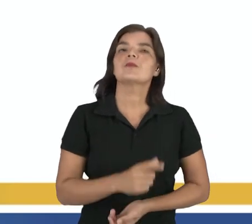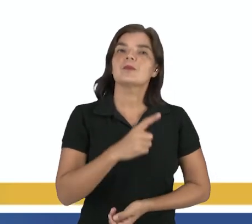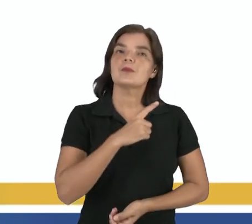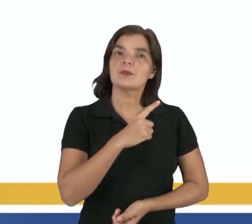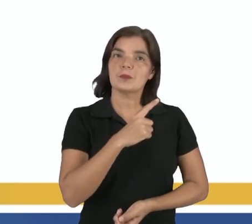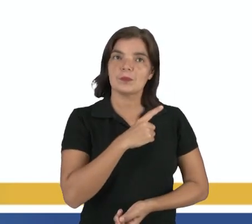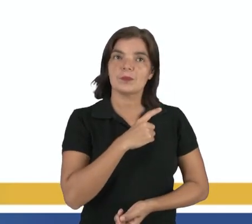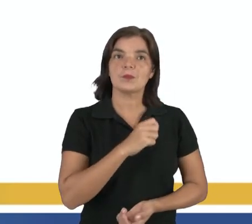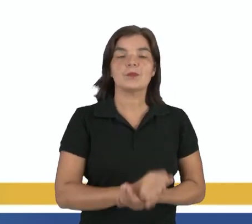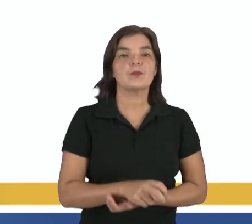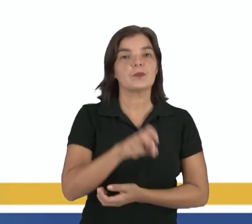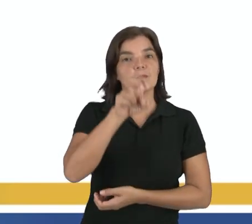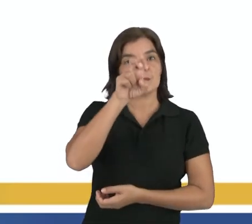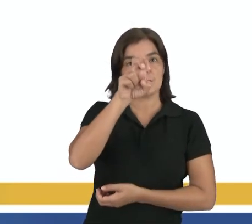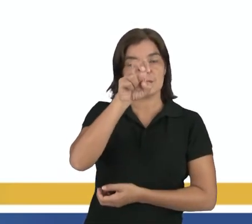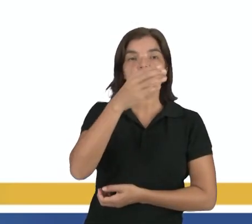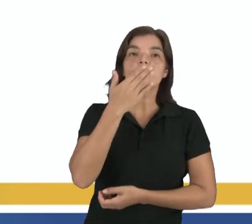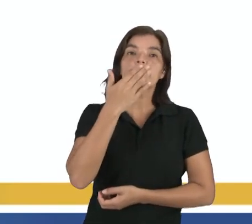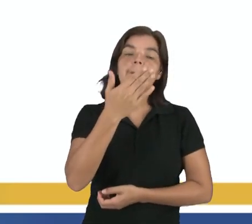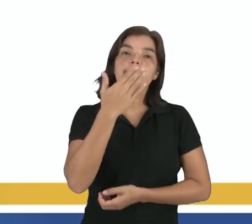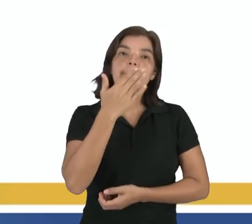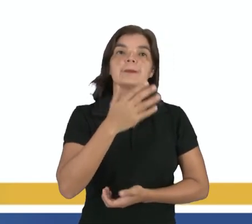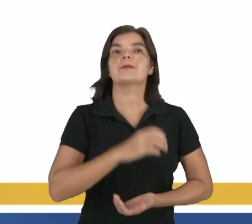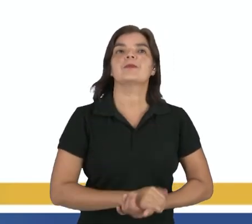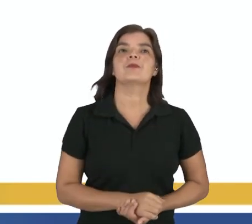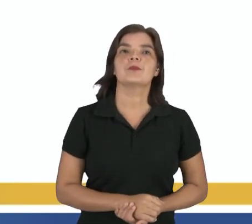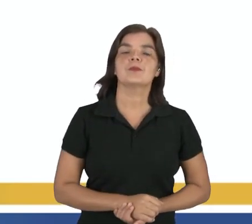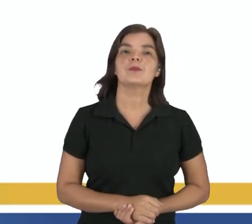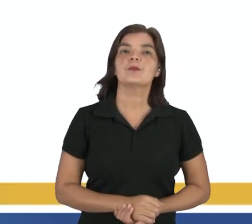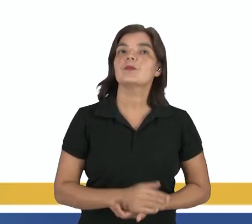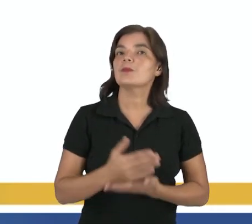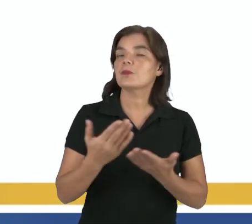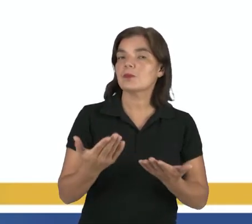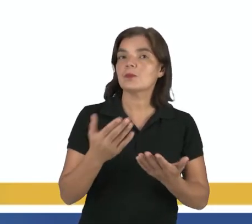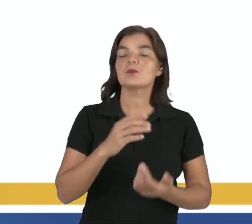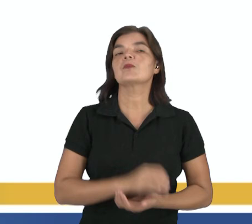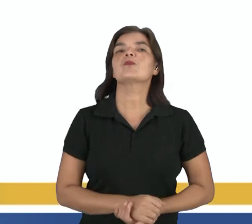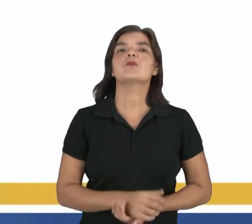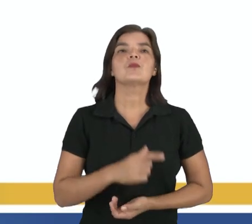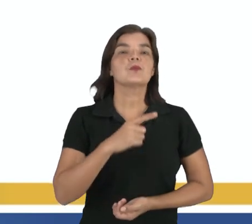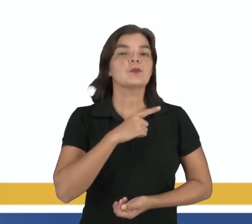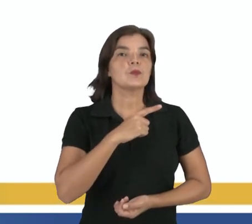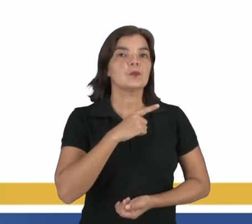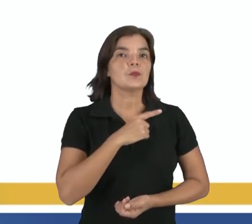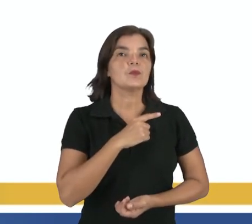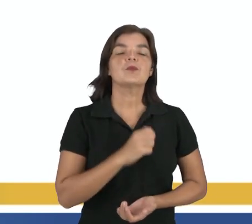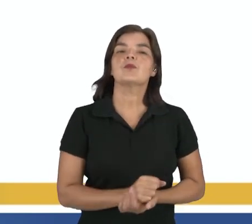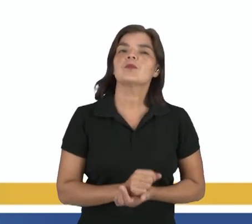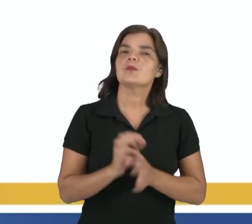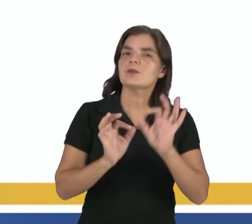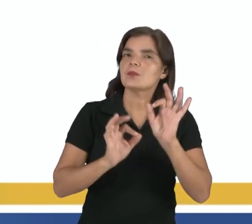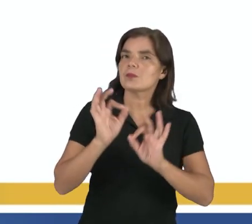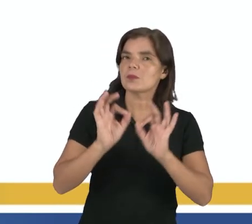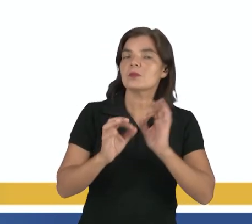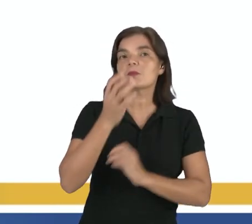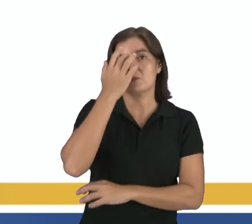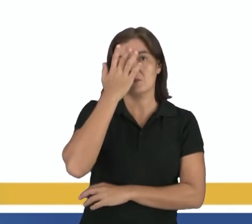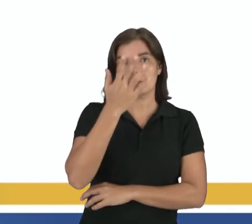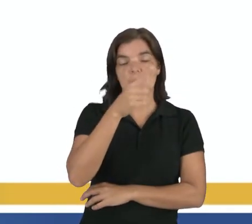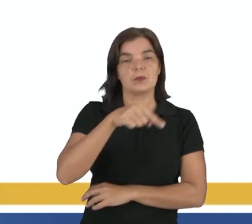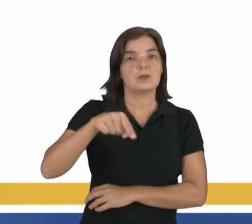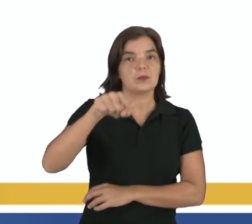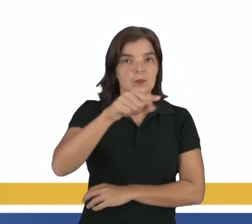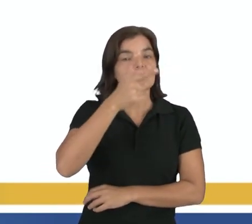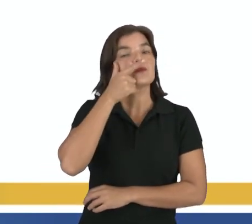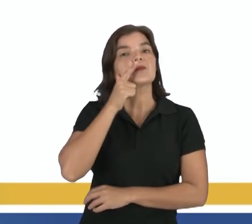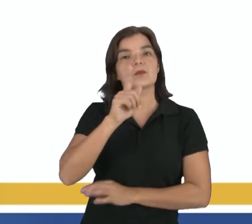temos aí 5 tipos de salgado. Nesse caso, existem uns passos bem fáceis para